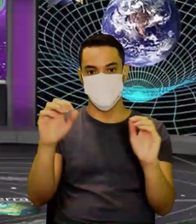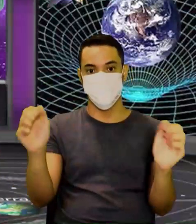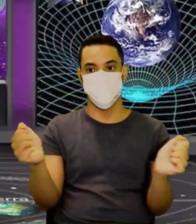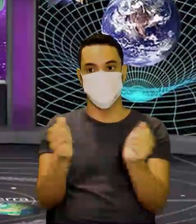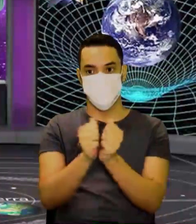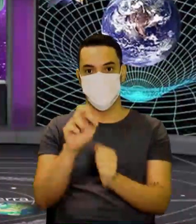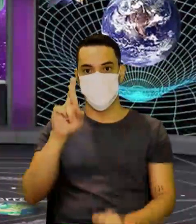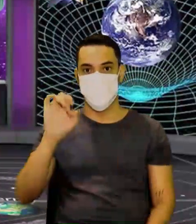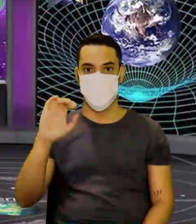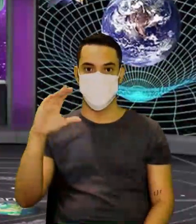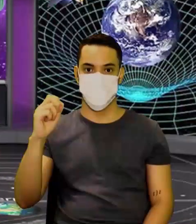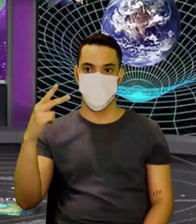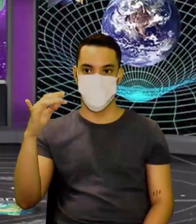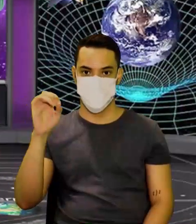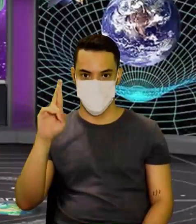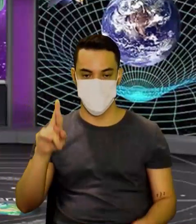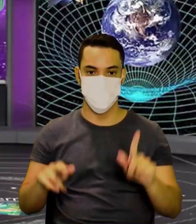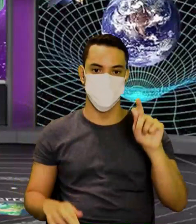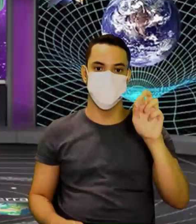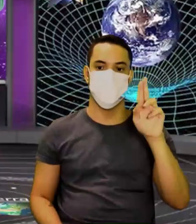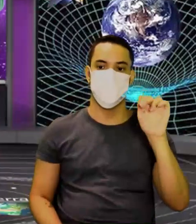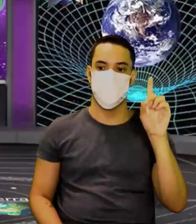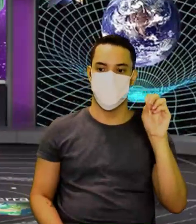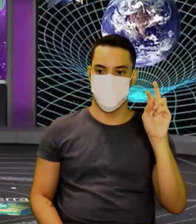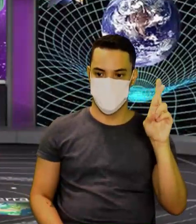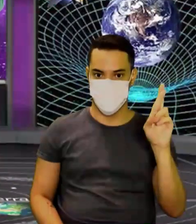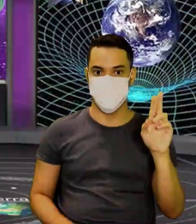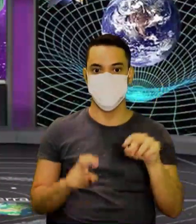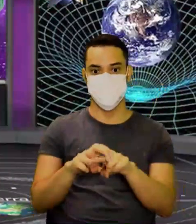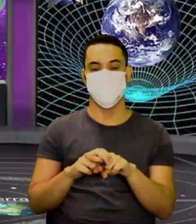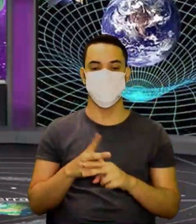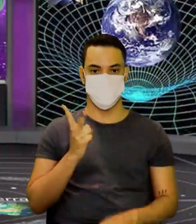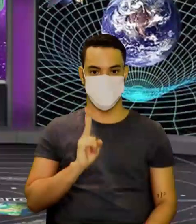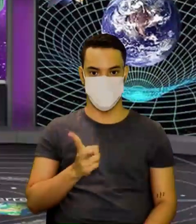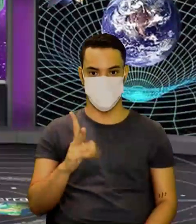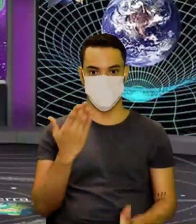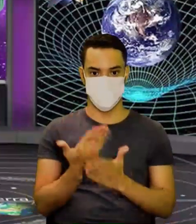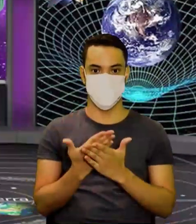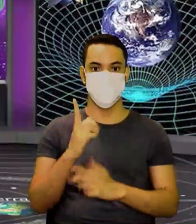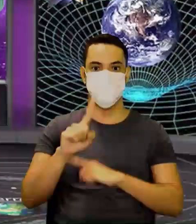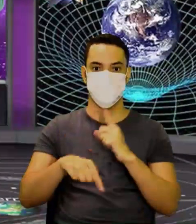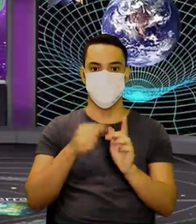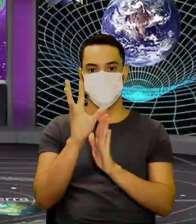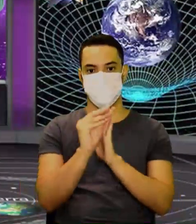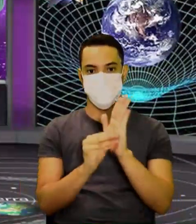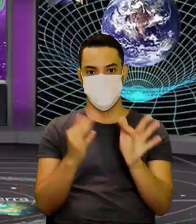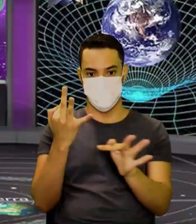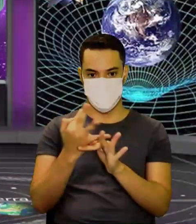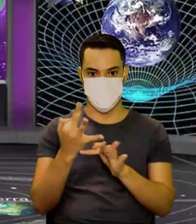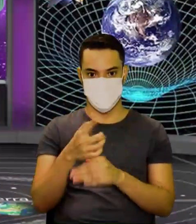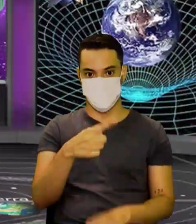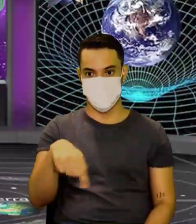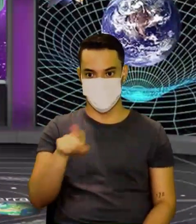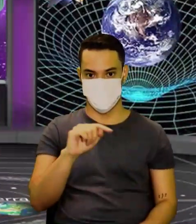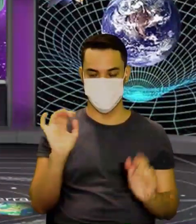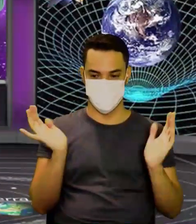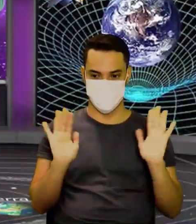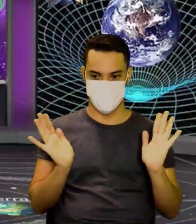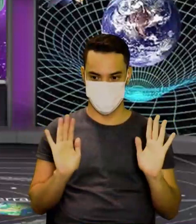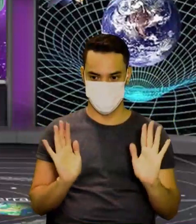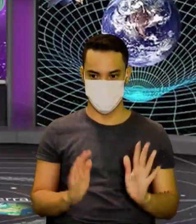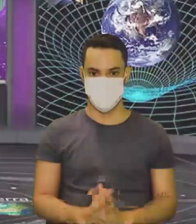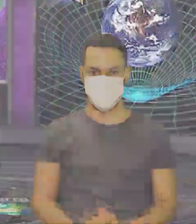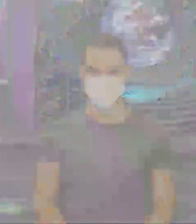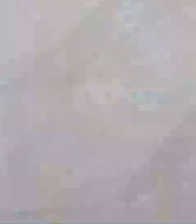gerador, ok? E a gente vai trabalhar. Então fiquem comigo que na próxima aula tem mais conteúdo de física para vocês, tá? Tchau, tchau.